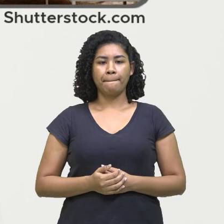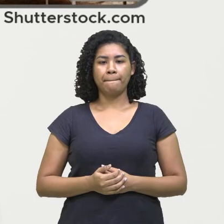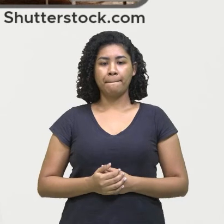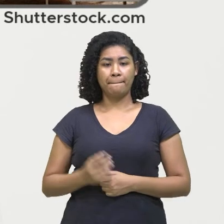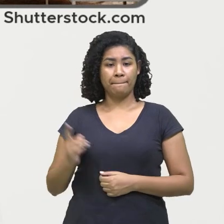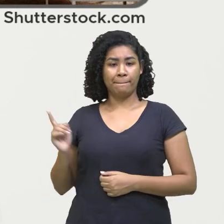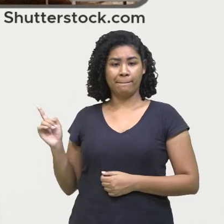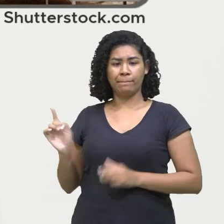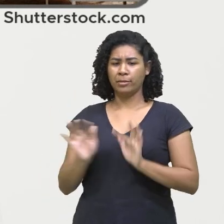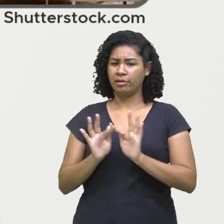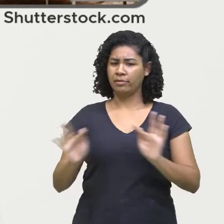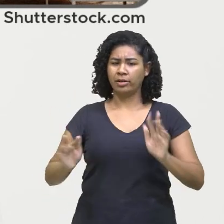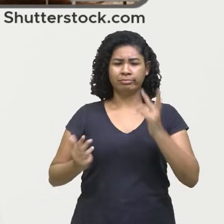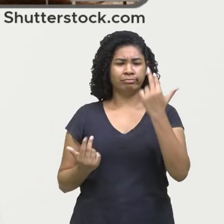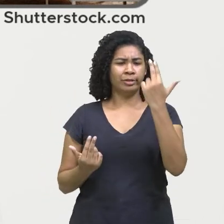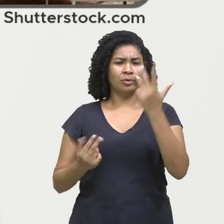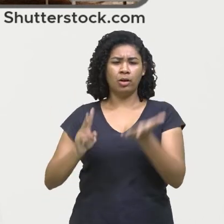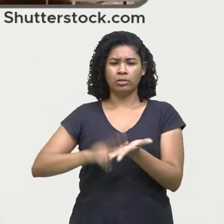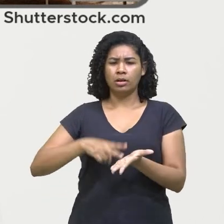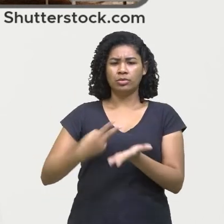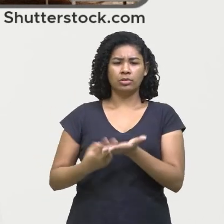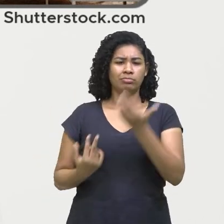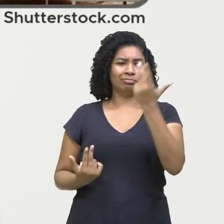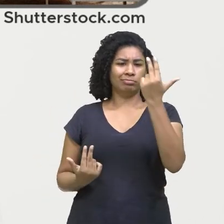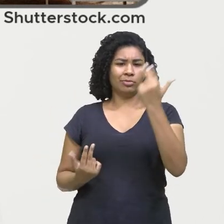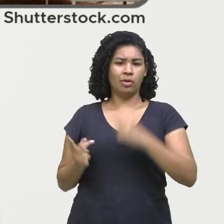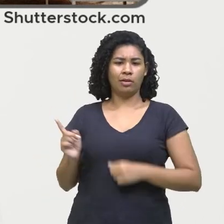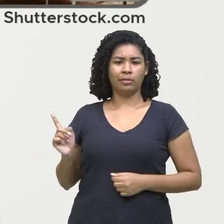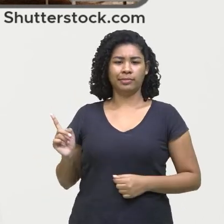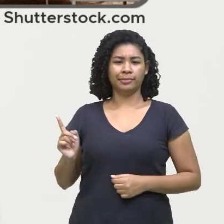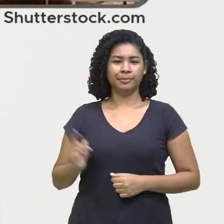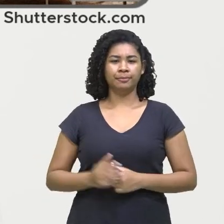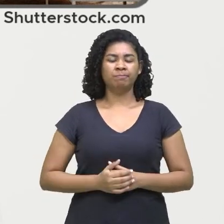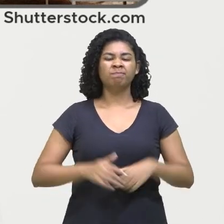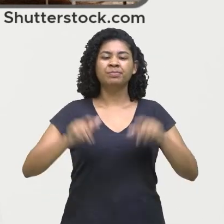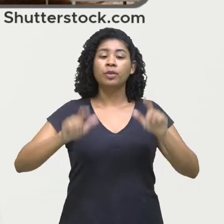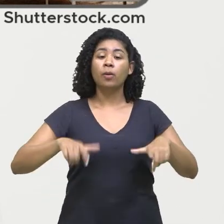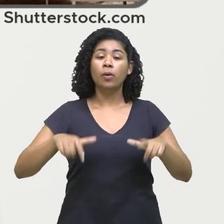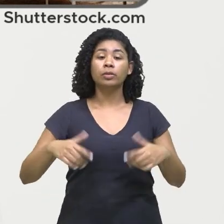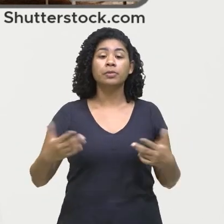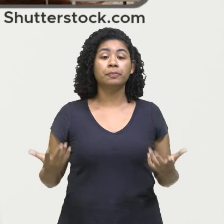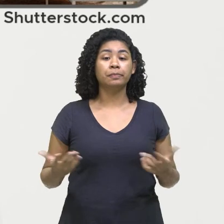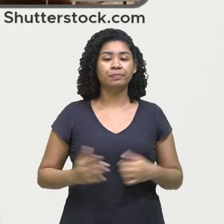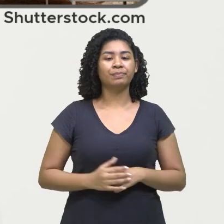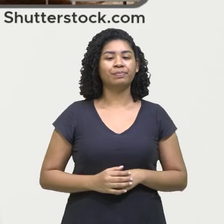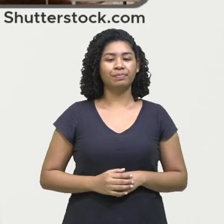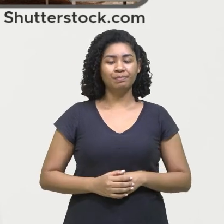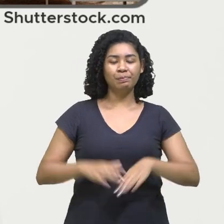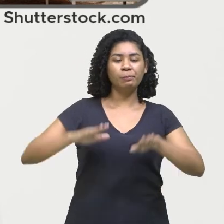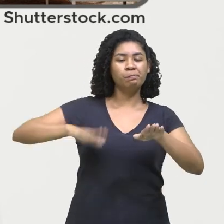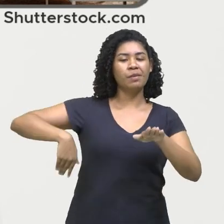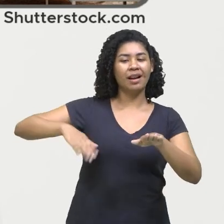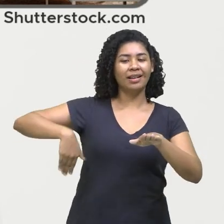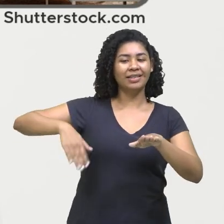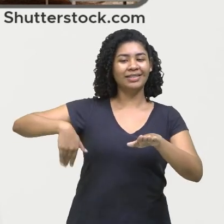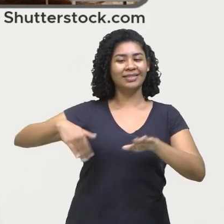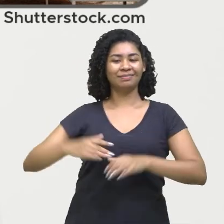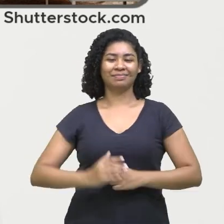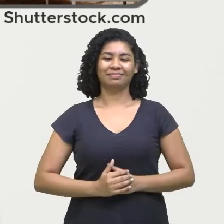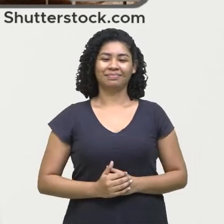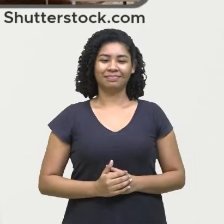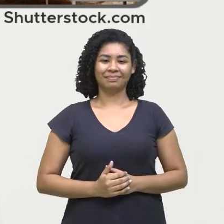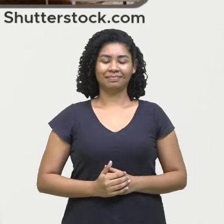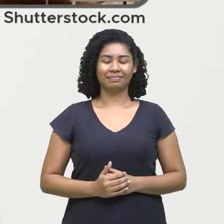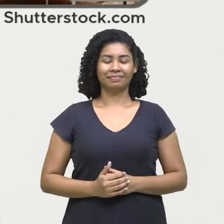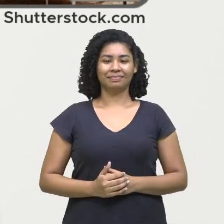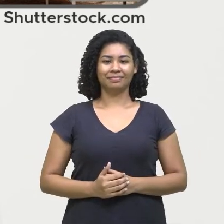quê? Uma casa. A house. Onde? On the beach. Na praia. I have